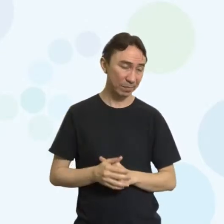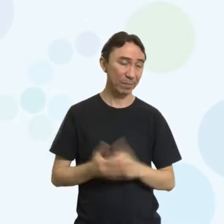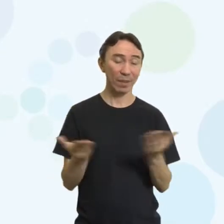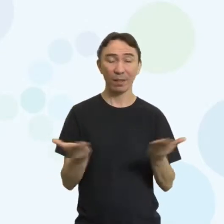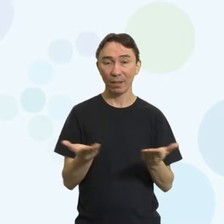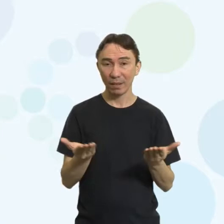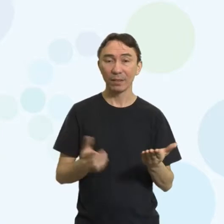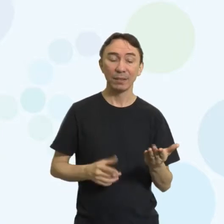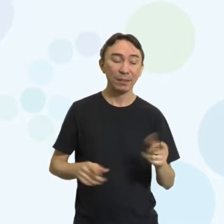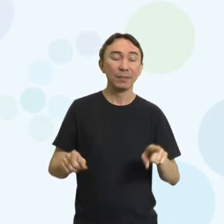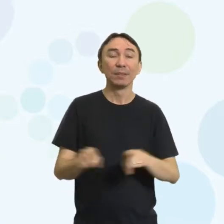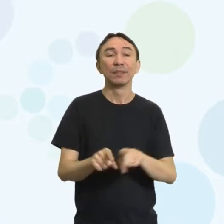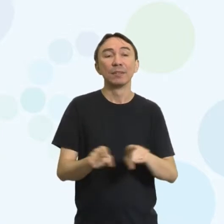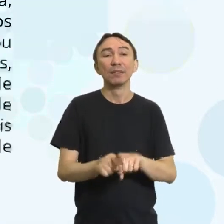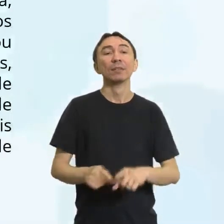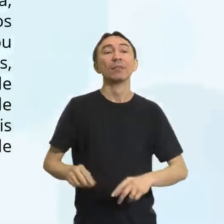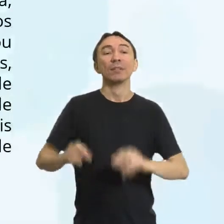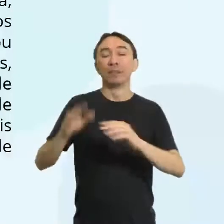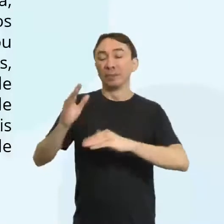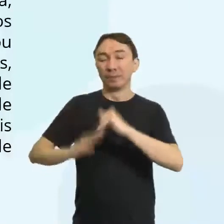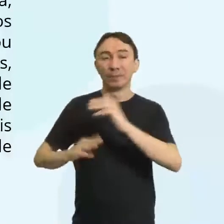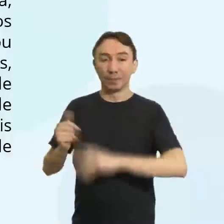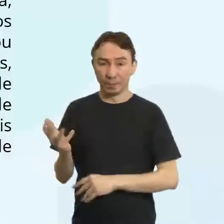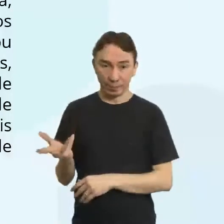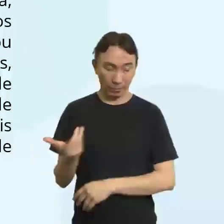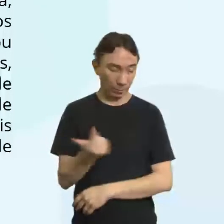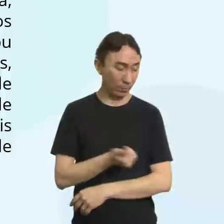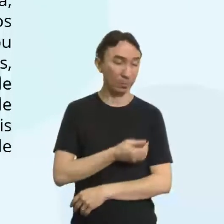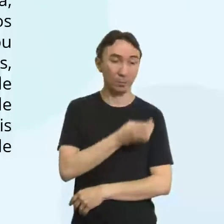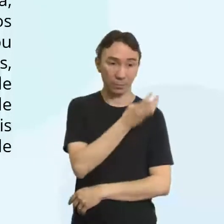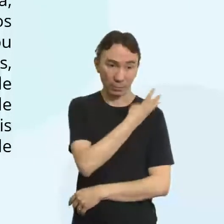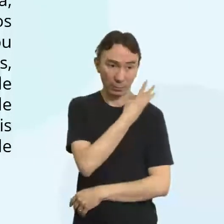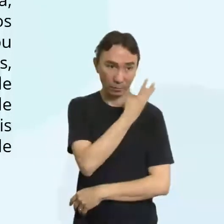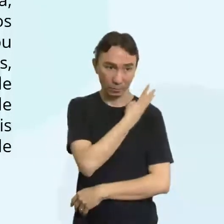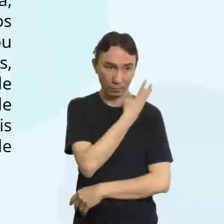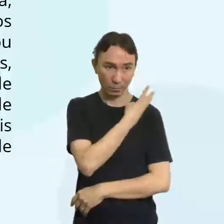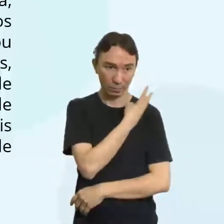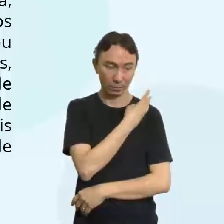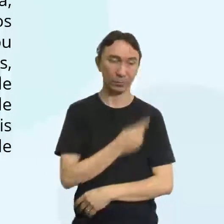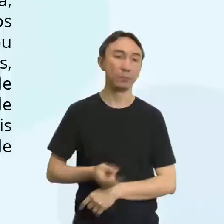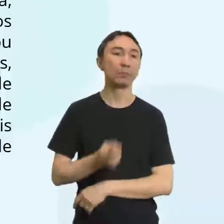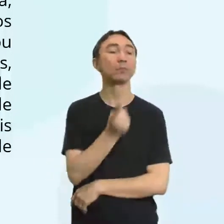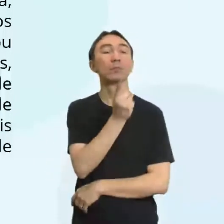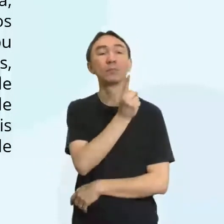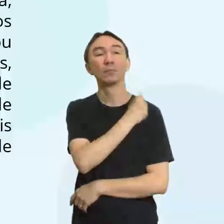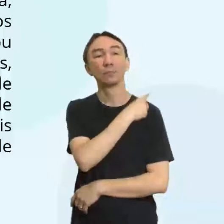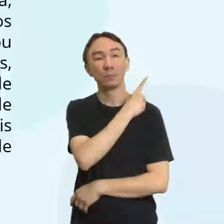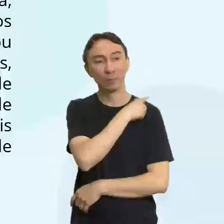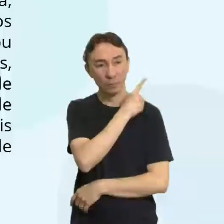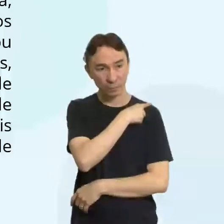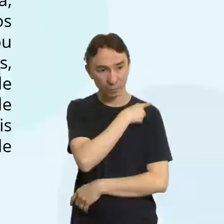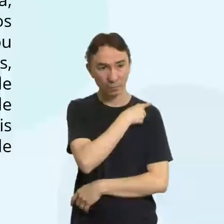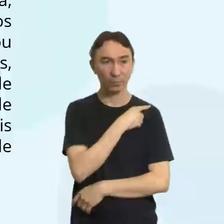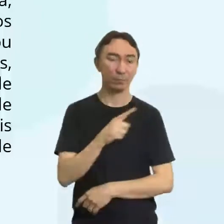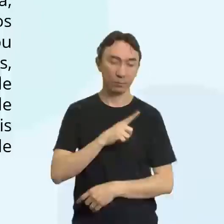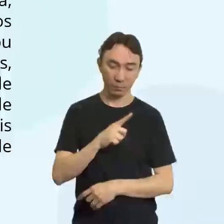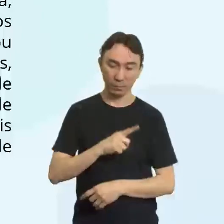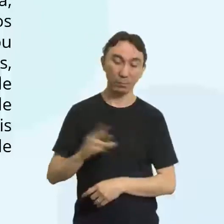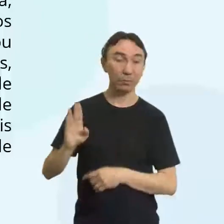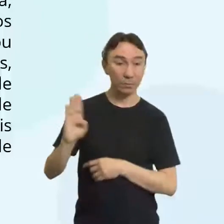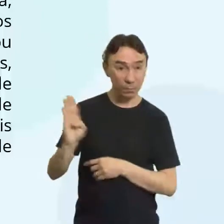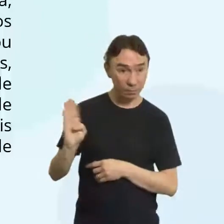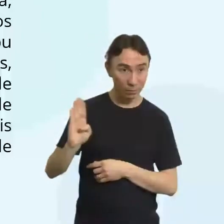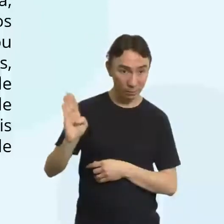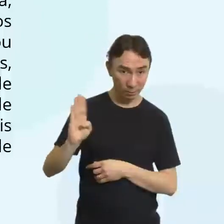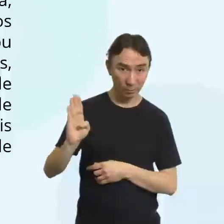do ensino médio. Nas habilidades do ensino médio, nós temos, na primeira série, em biologia, aplicar